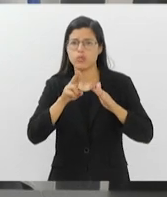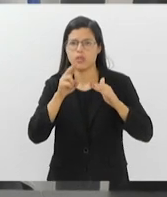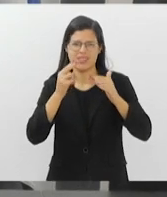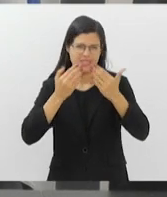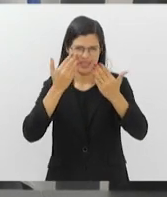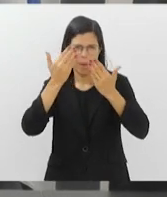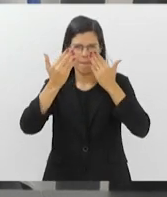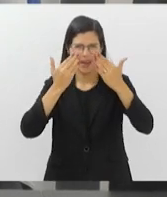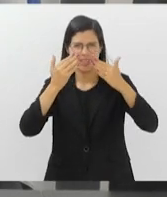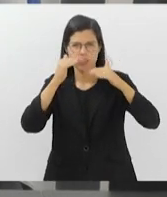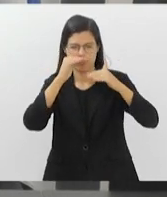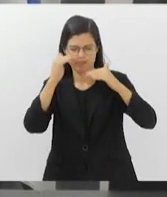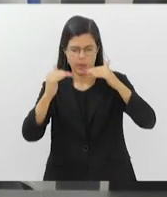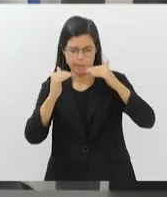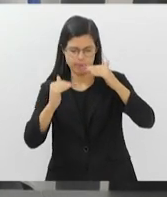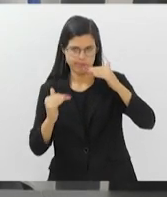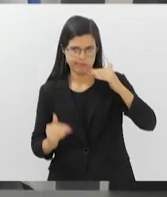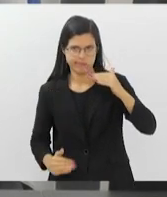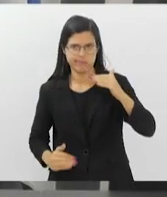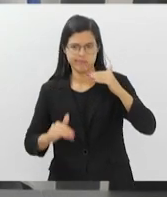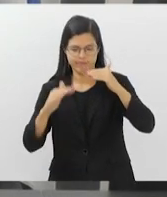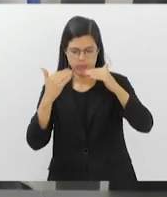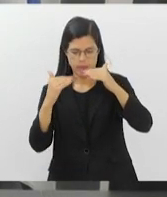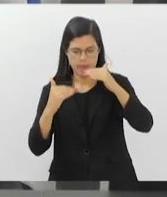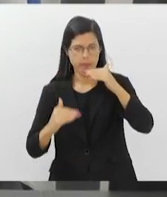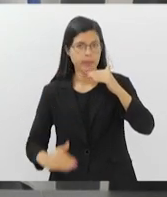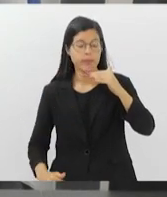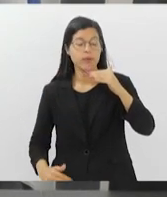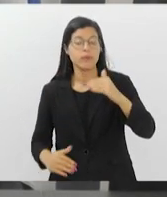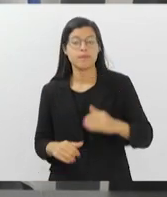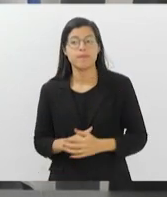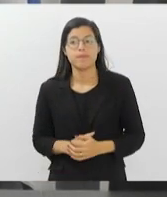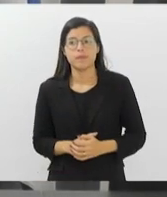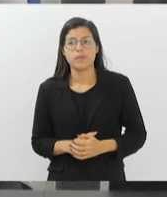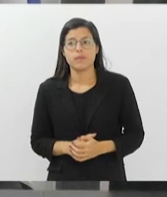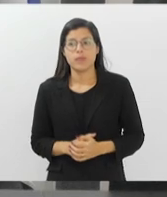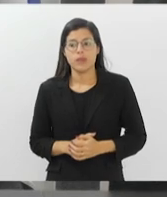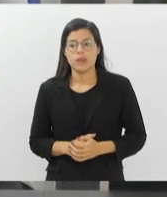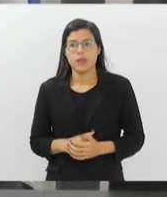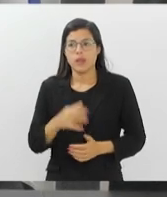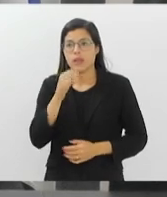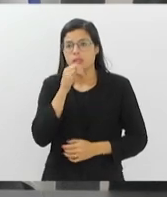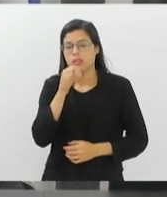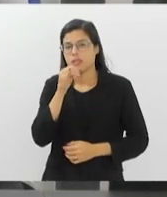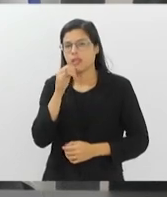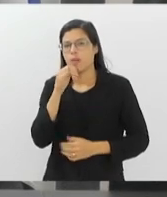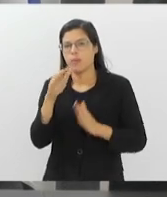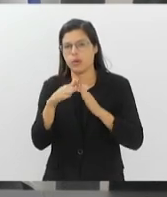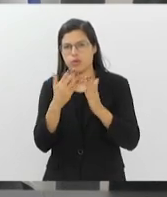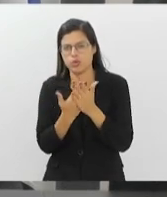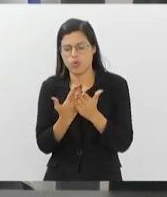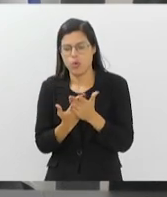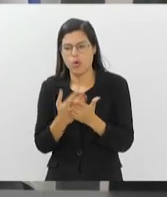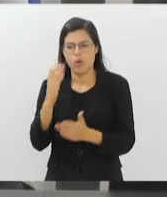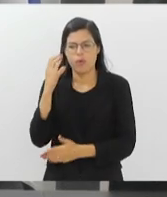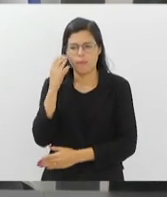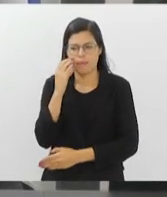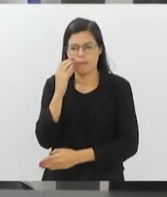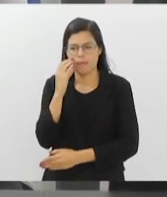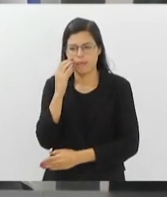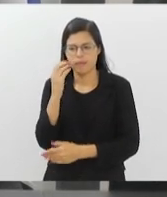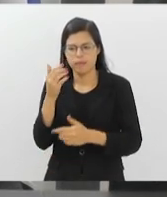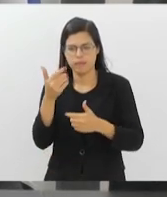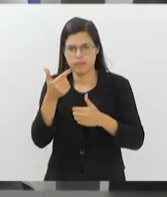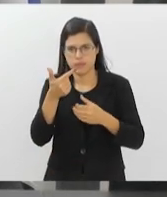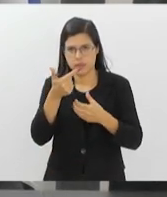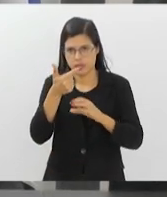Kelsey, o exemplo, o paradigma, se achar, por exemplo, o Colégio Pedro II está na Constituição Federal. Não tem